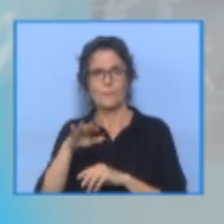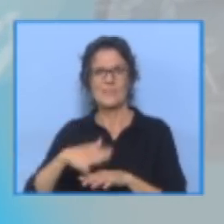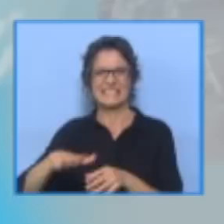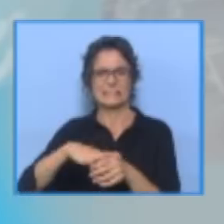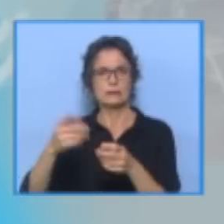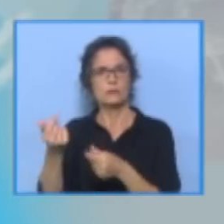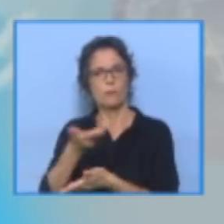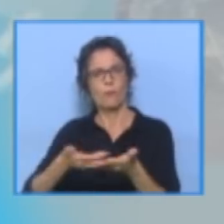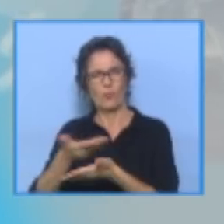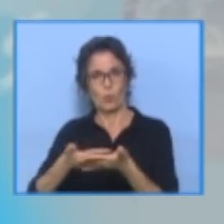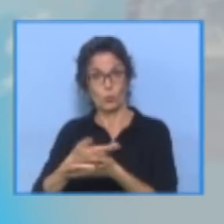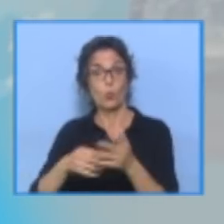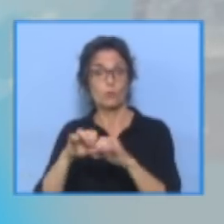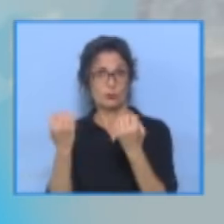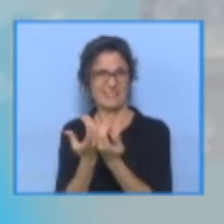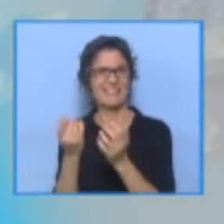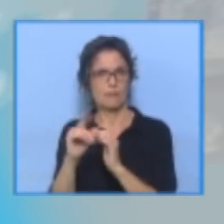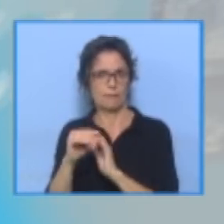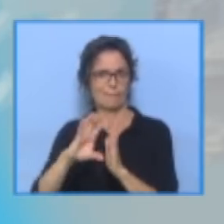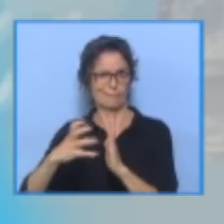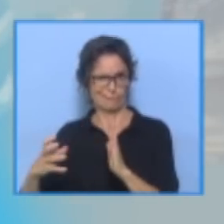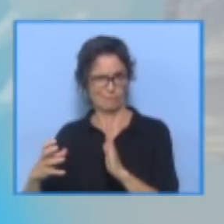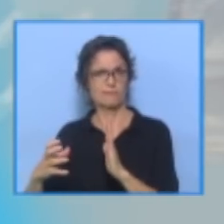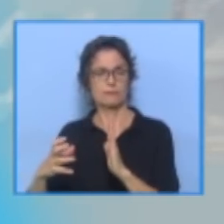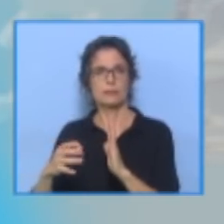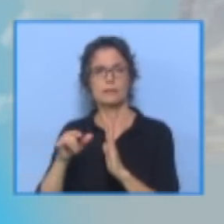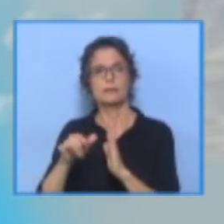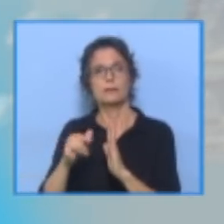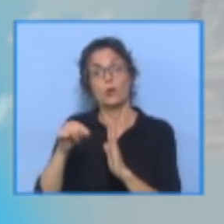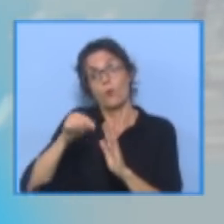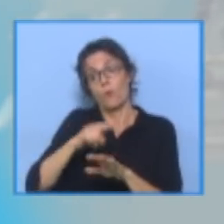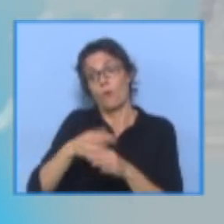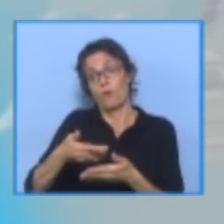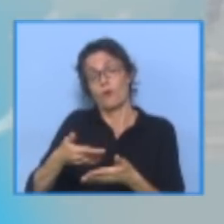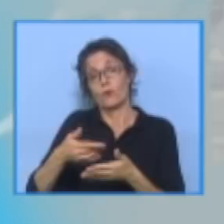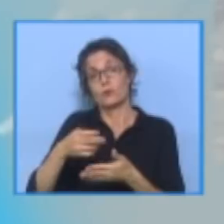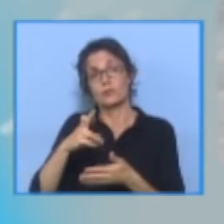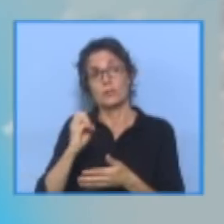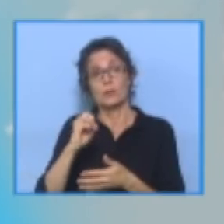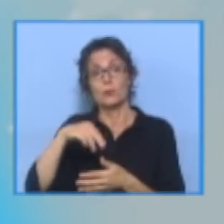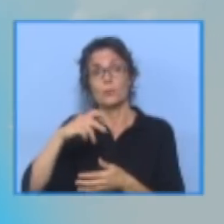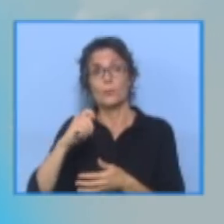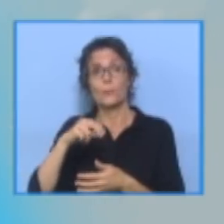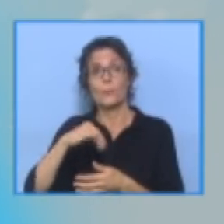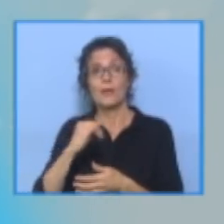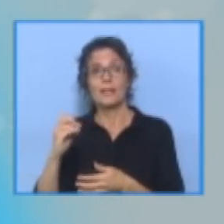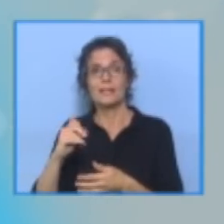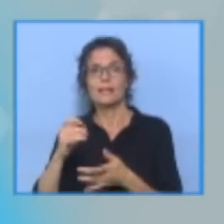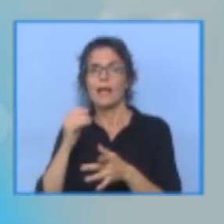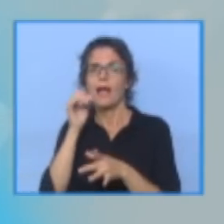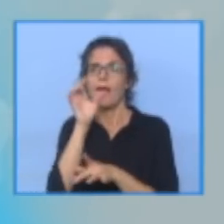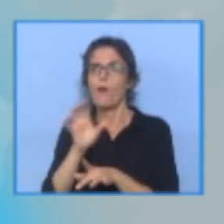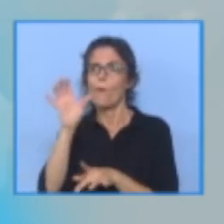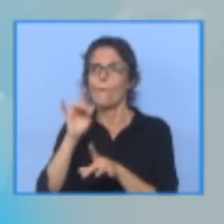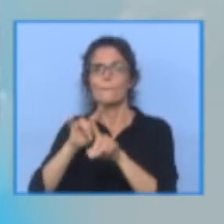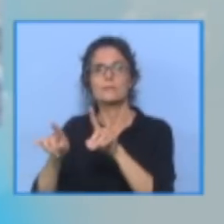e social bastante complicada. Naturalmente, hoje em dia, a Roménia é um país bem diferente. Um